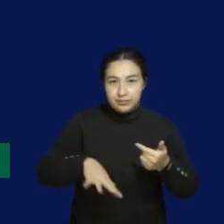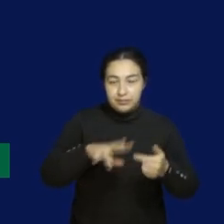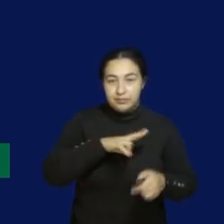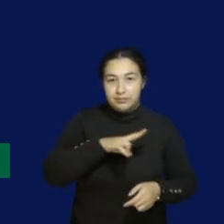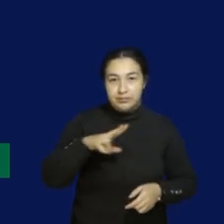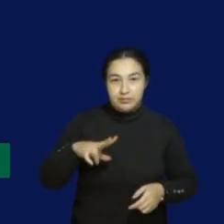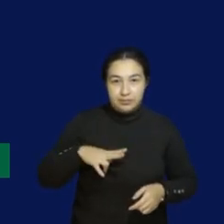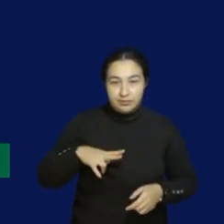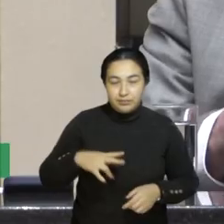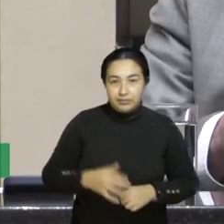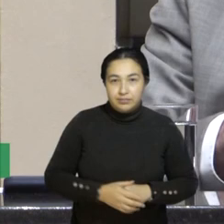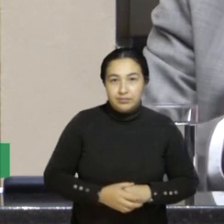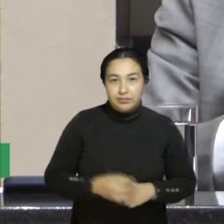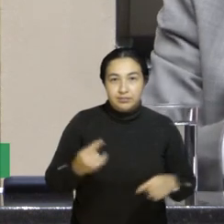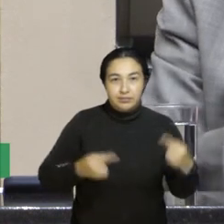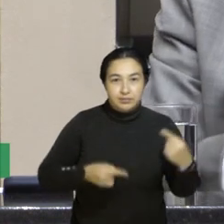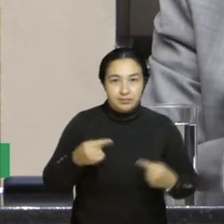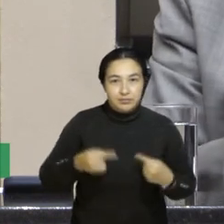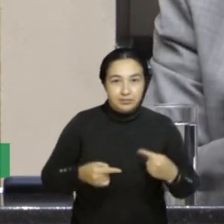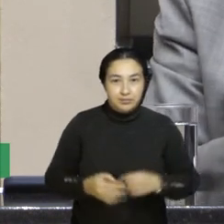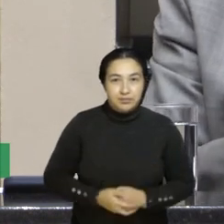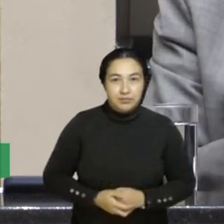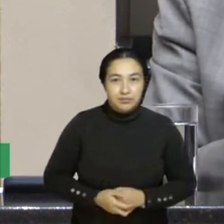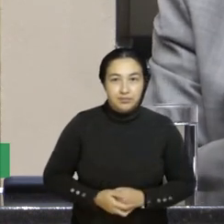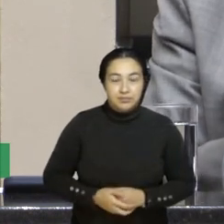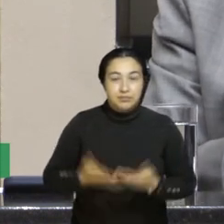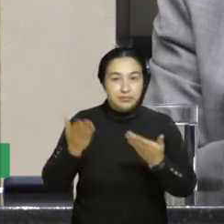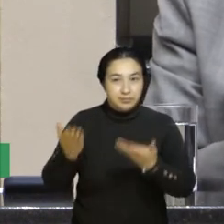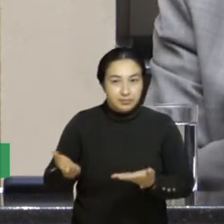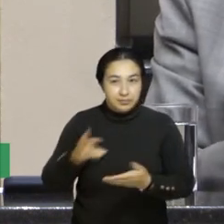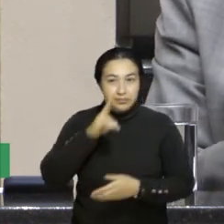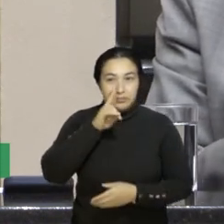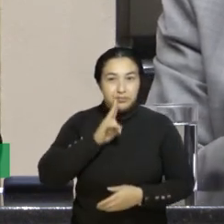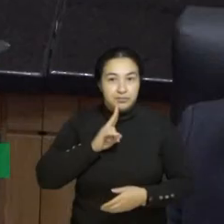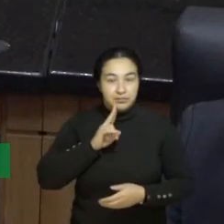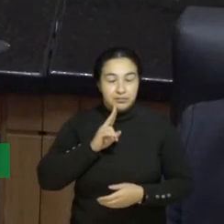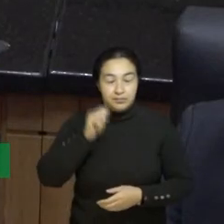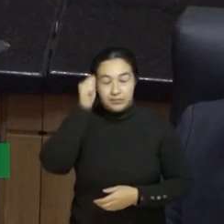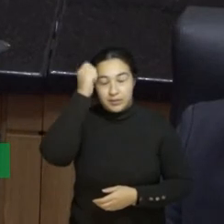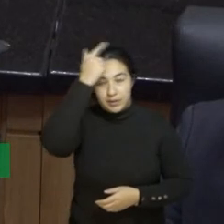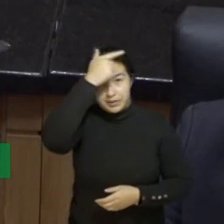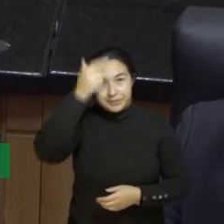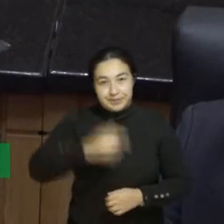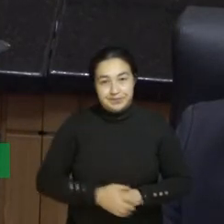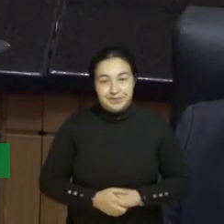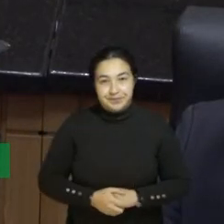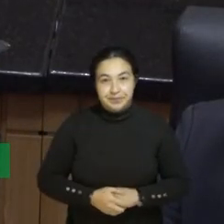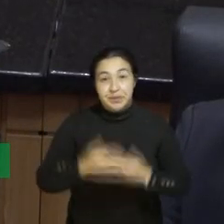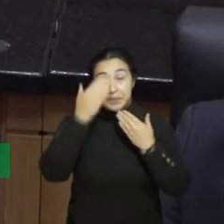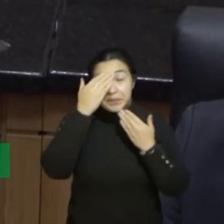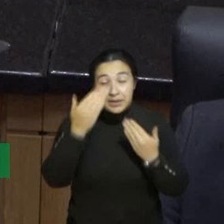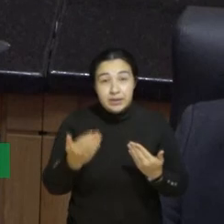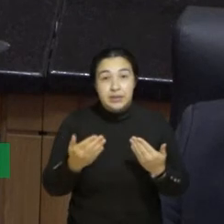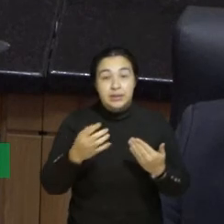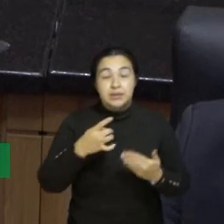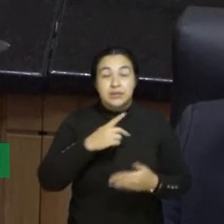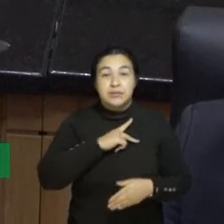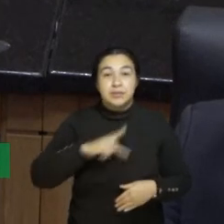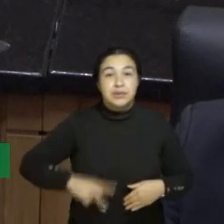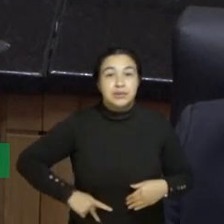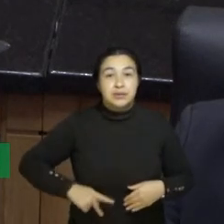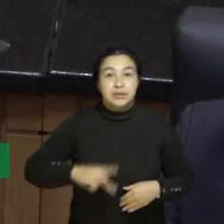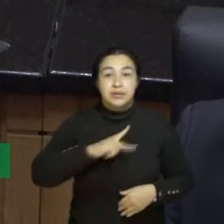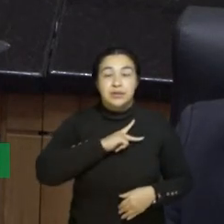relatoria deputado Ivan Nats, em discussão. Para discutir a matéria, com a palavra, deputado Altair Silva. Muito obrigado, presidente, deputado Mauro